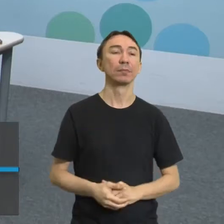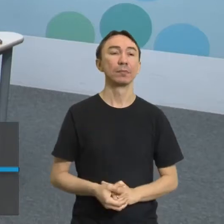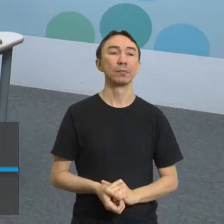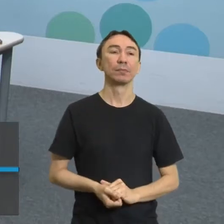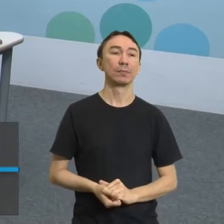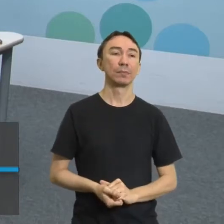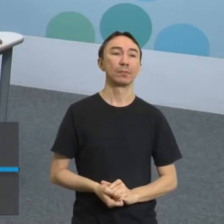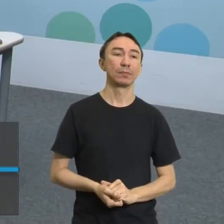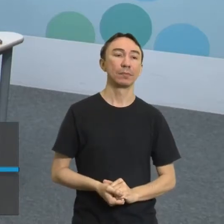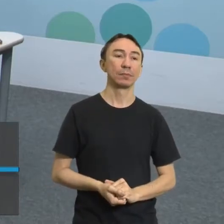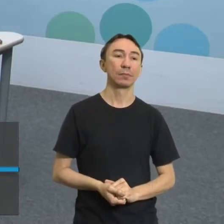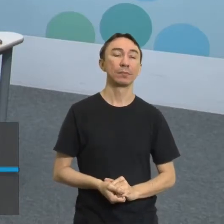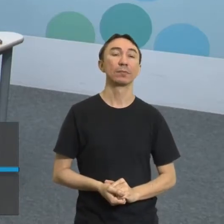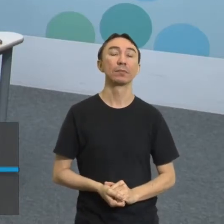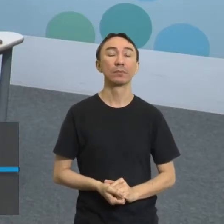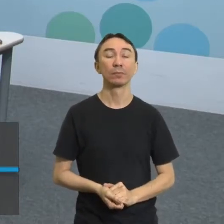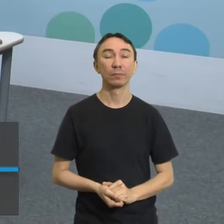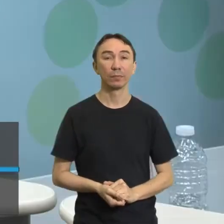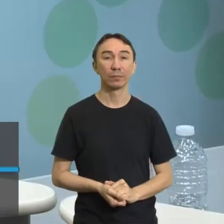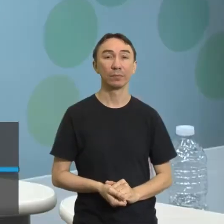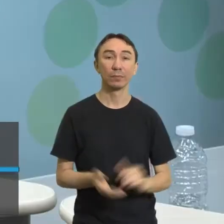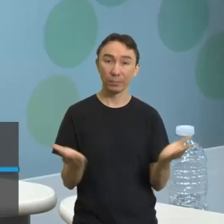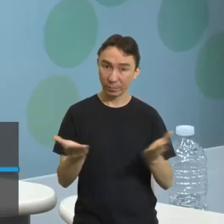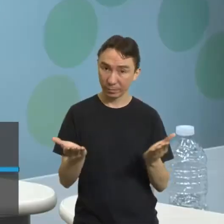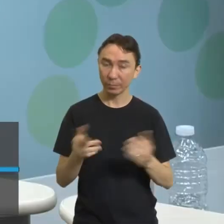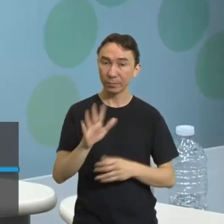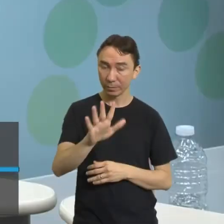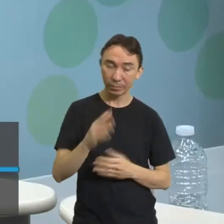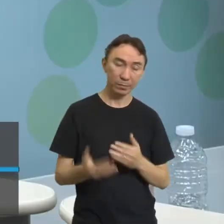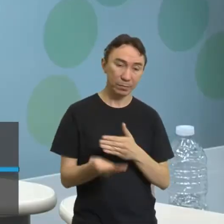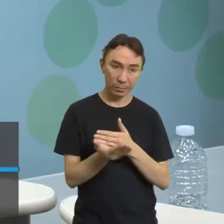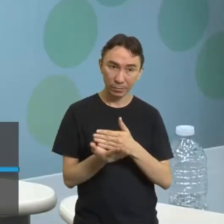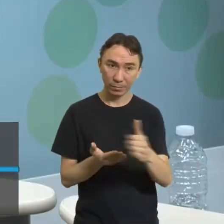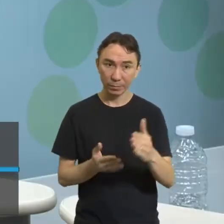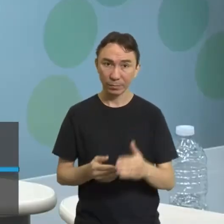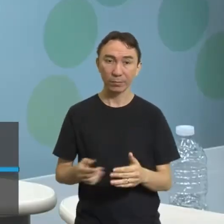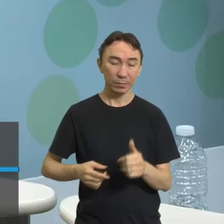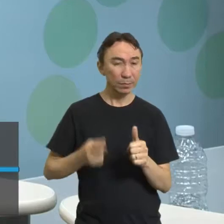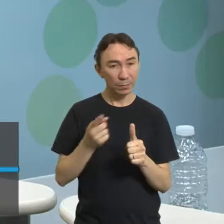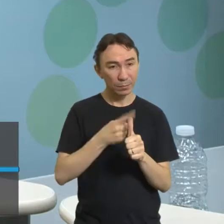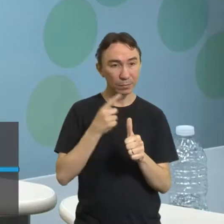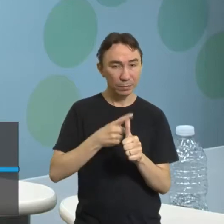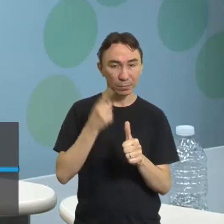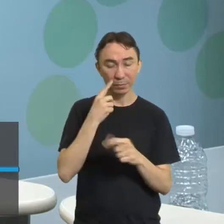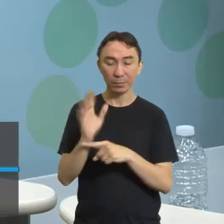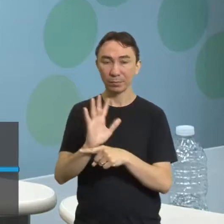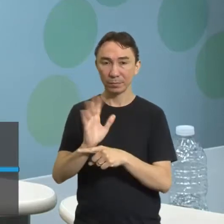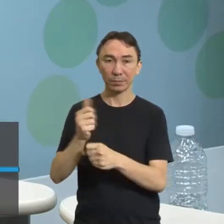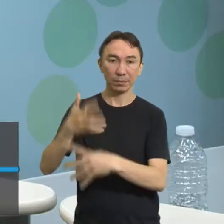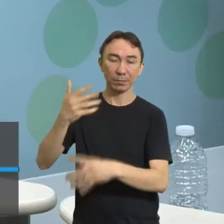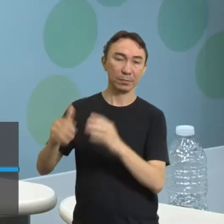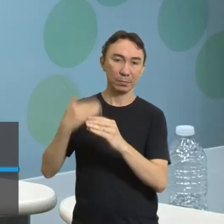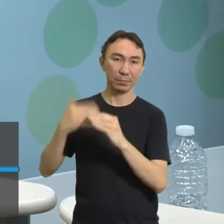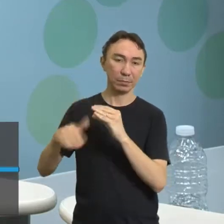Bom, e agora, para começar a nossa formação, antes de mais nada, vamos ao nosso vídeo do chat.